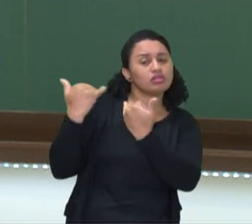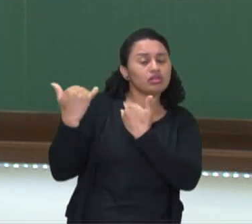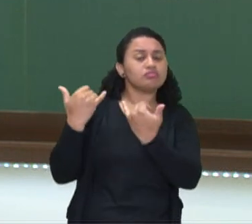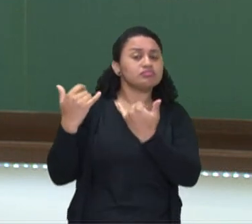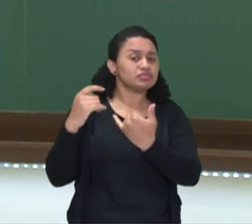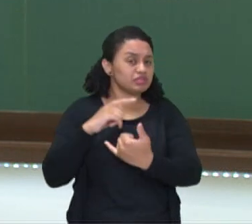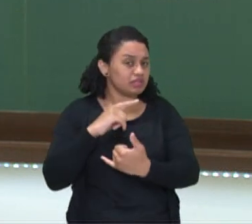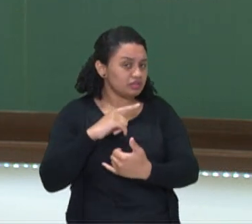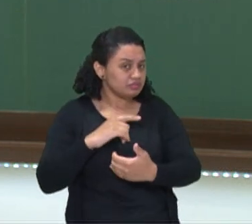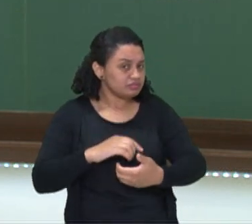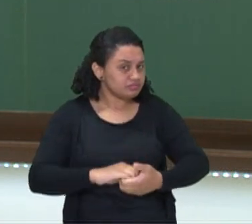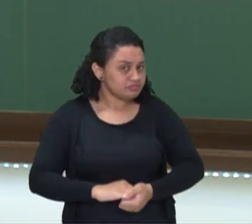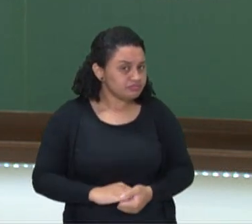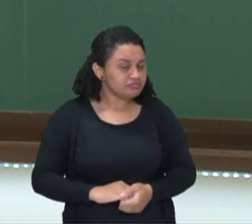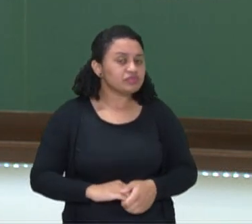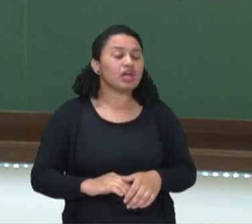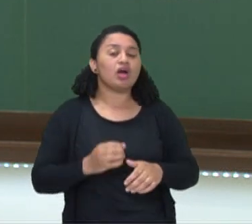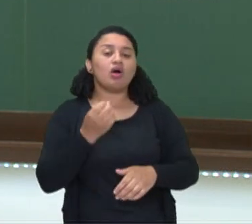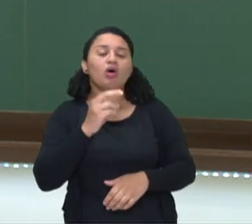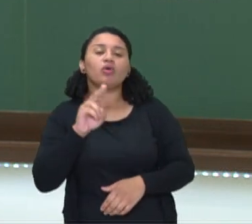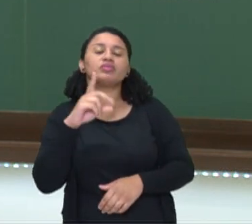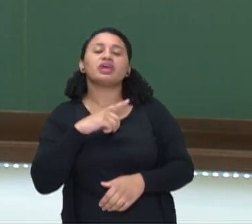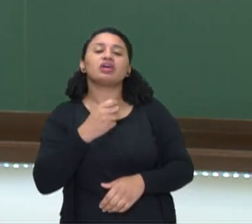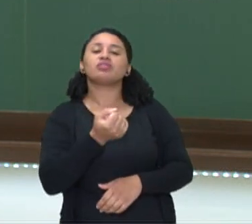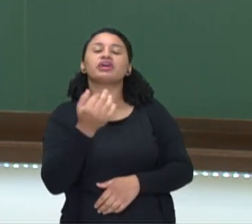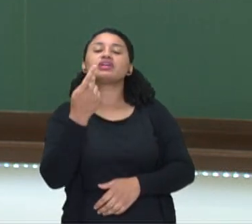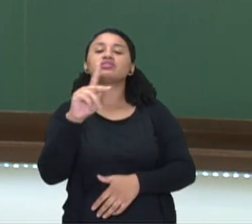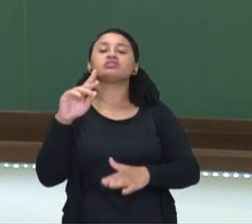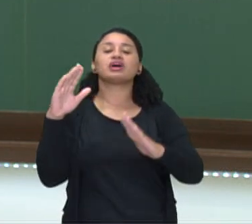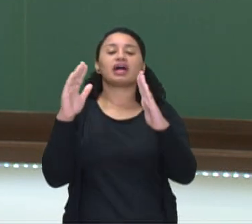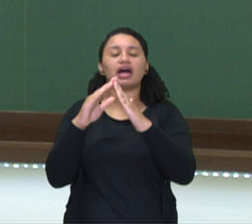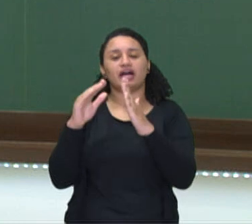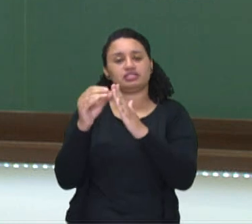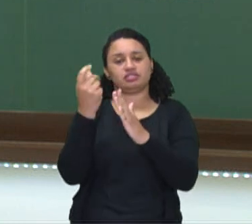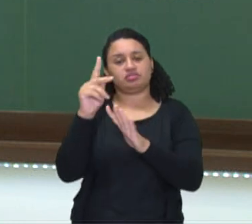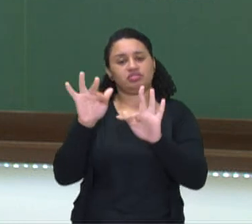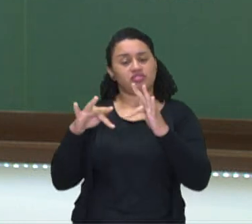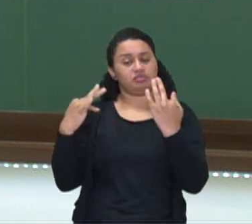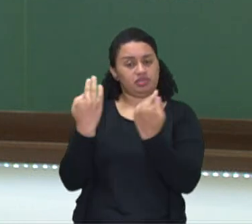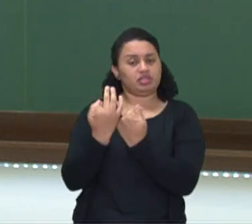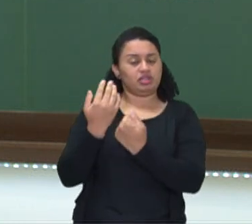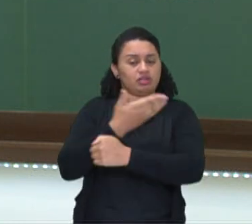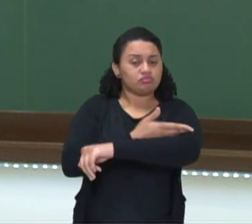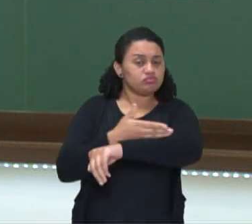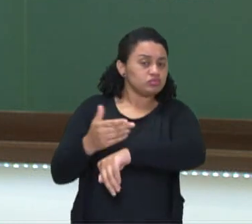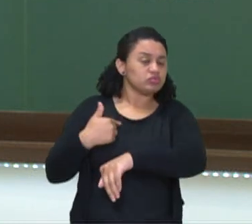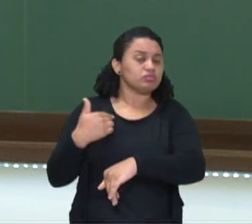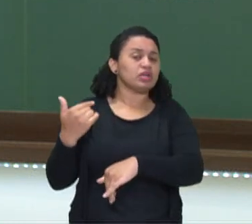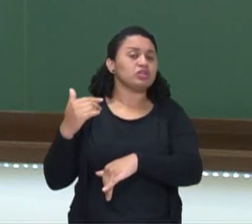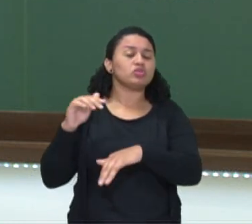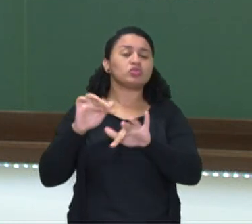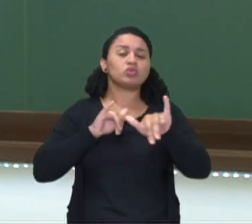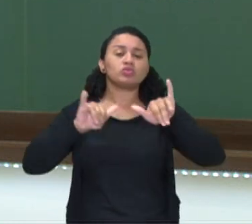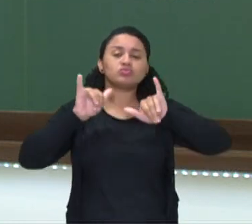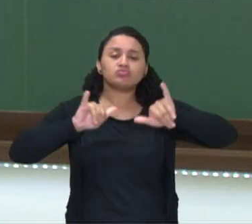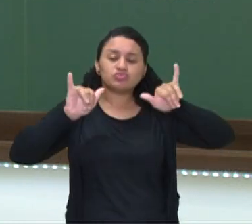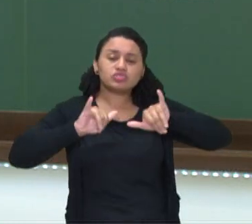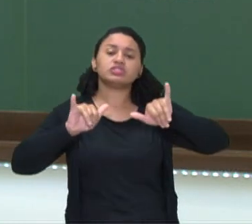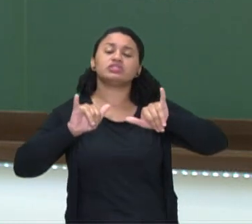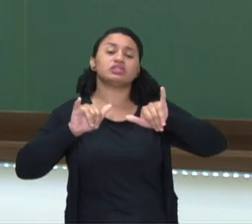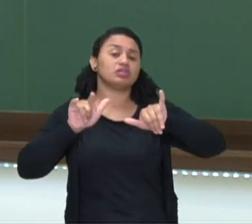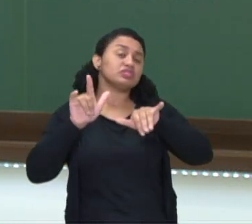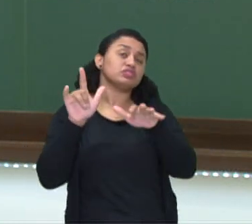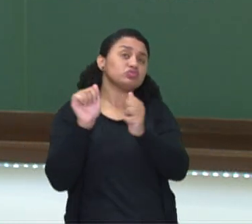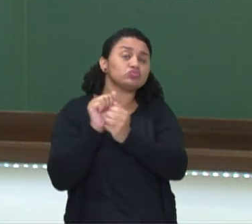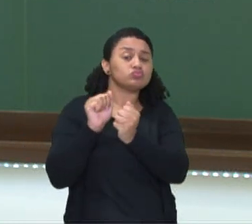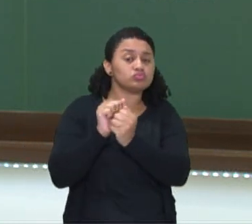coisa assim? Ou alguém na sua casa tem o costume de ouvir notícias e você, às vezes, acaba ouvindo junto. Você tem esse